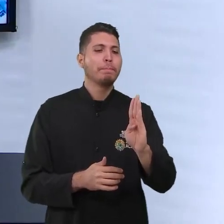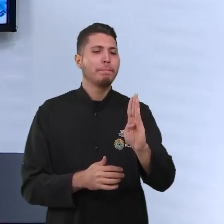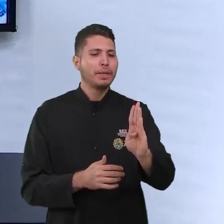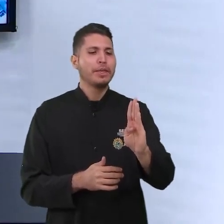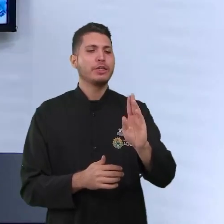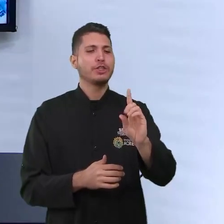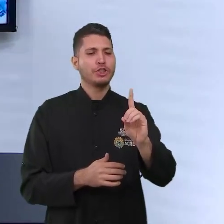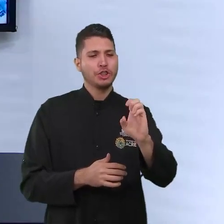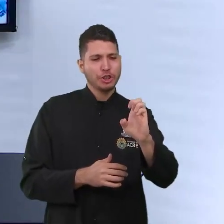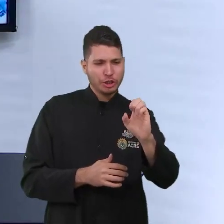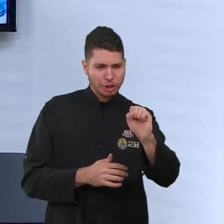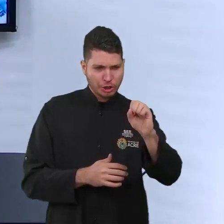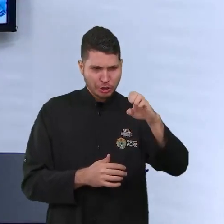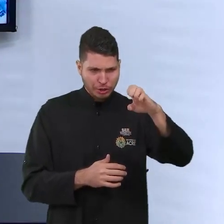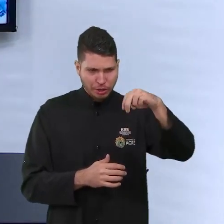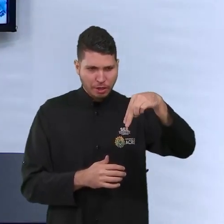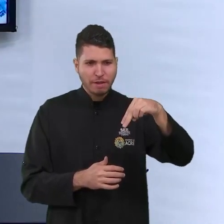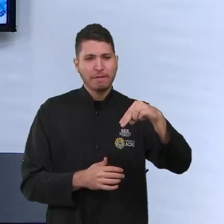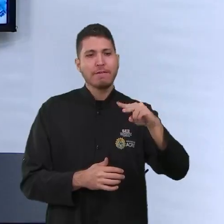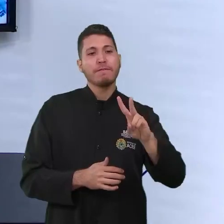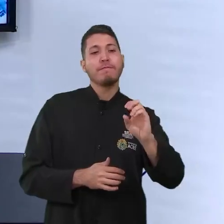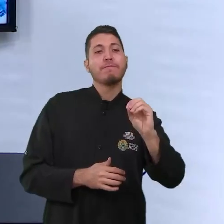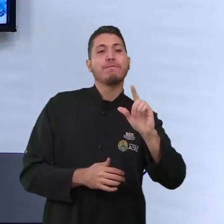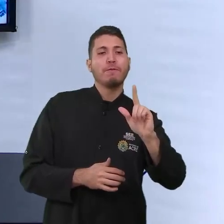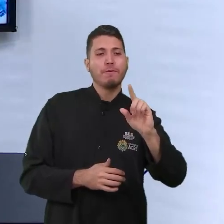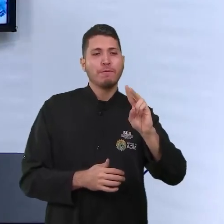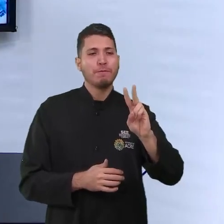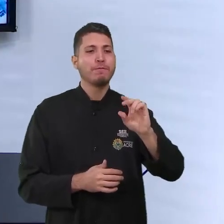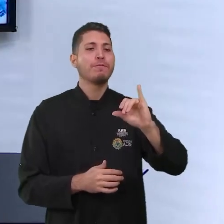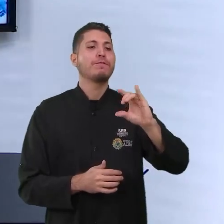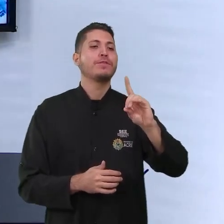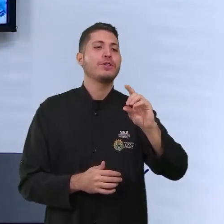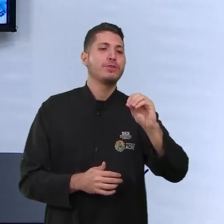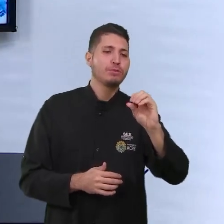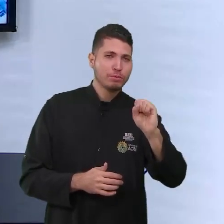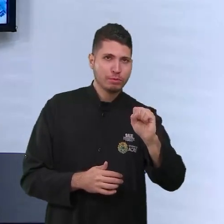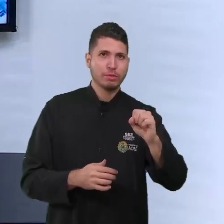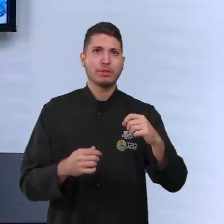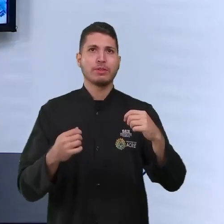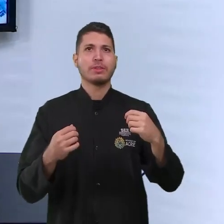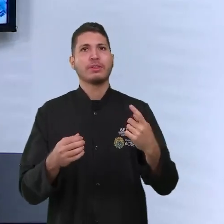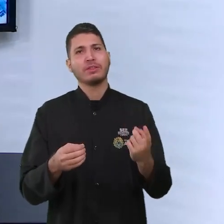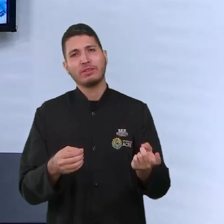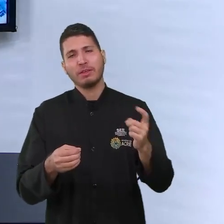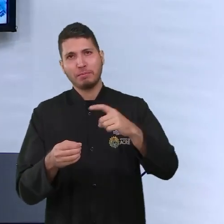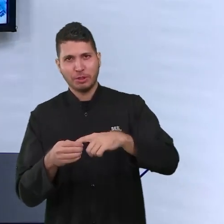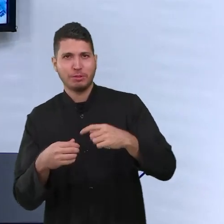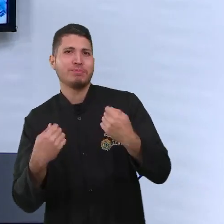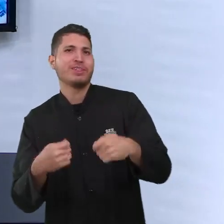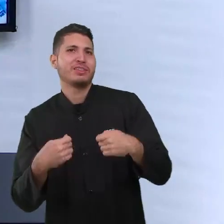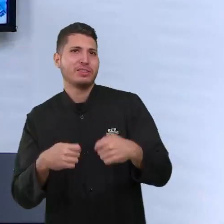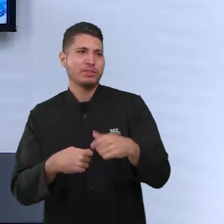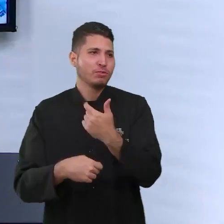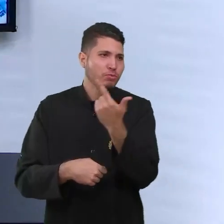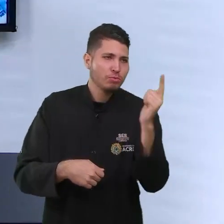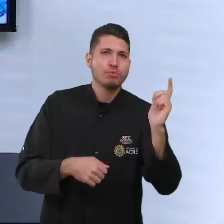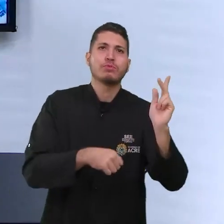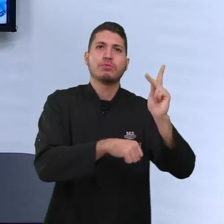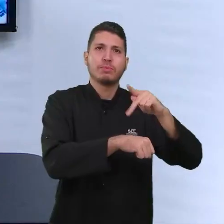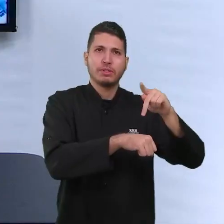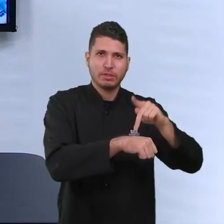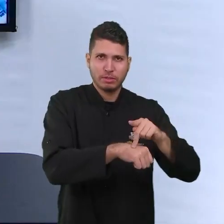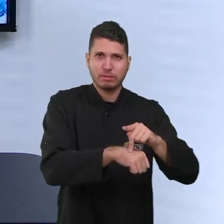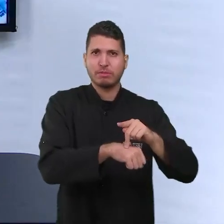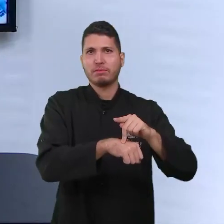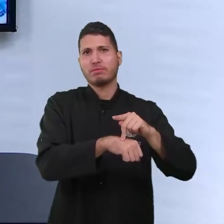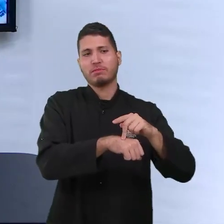as tecnologias produzidas e fornecidas por esses países que são chamados de países